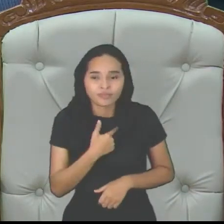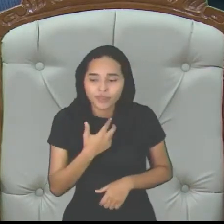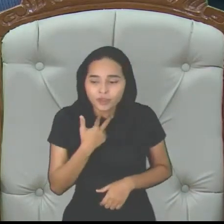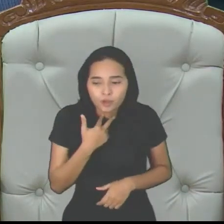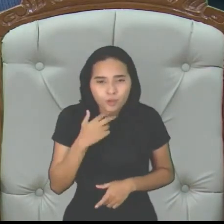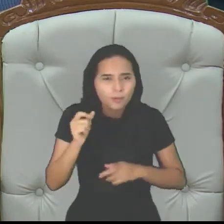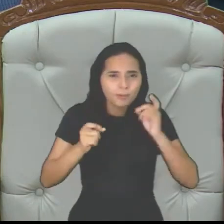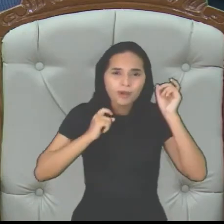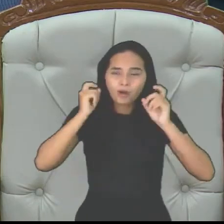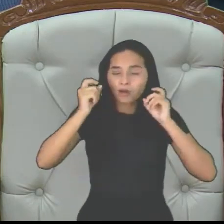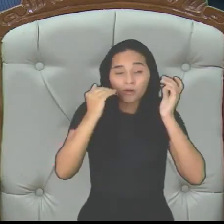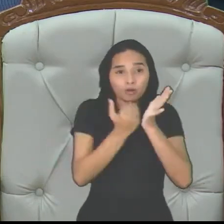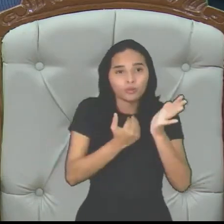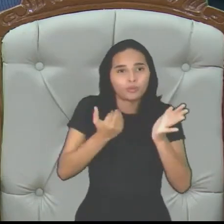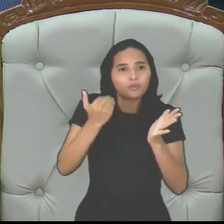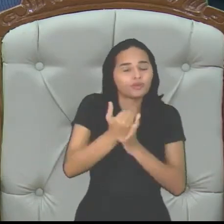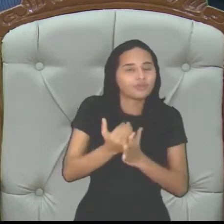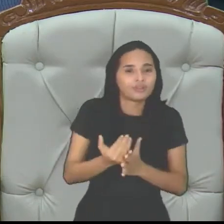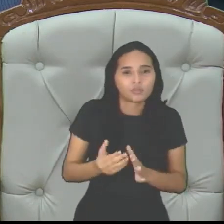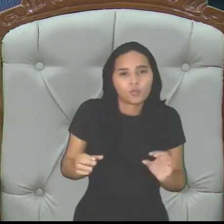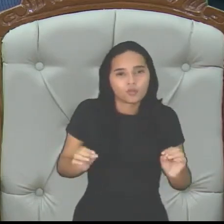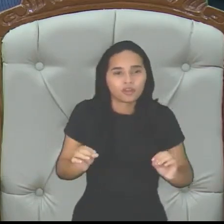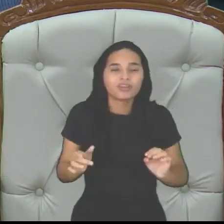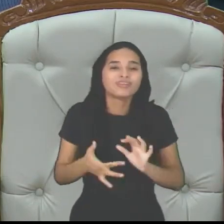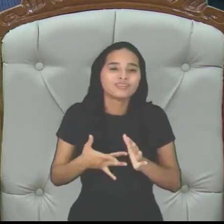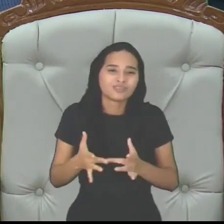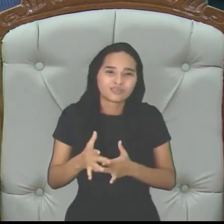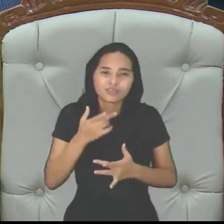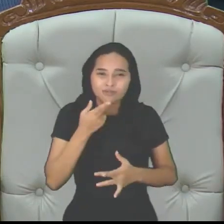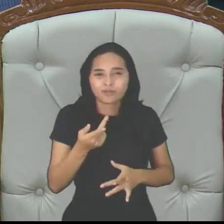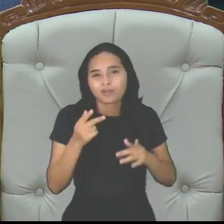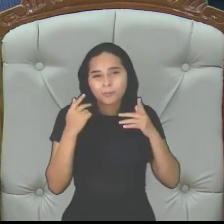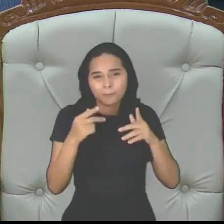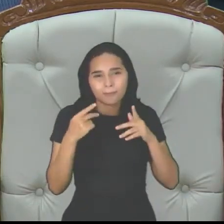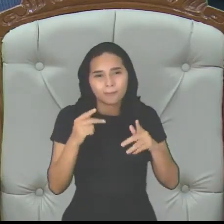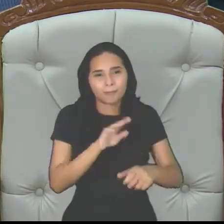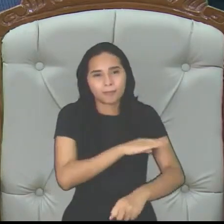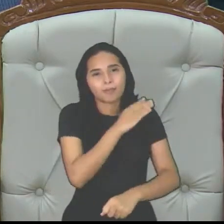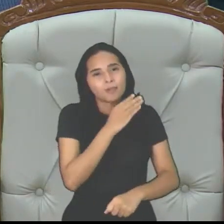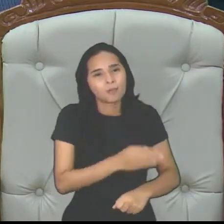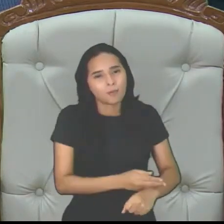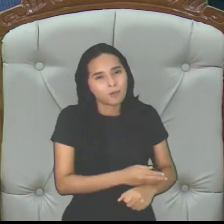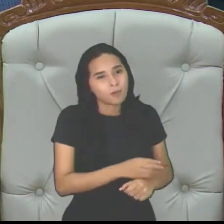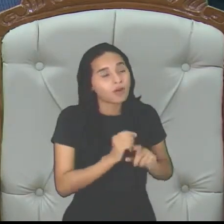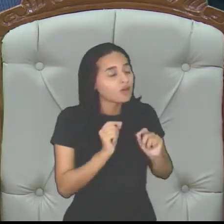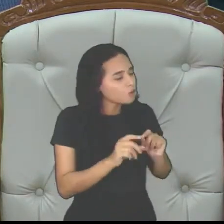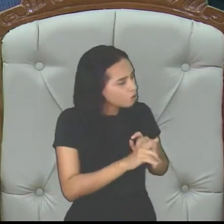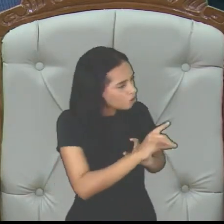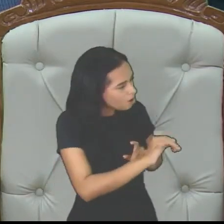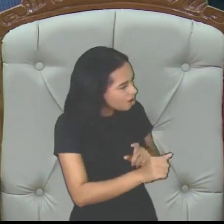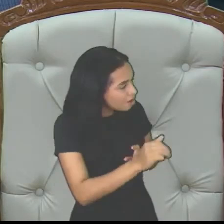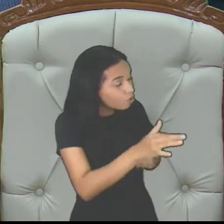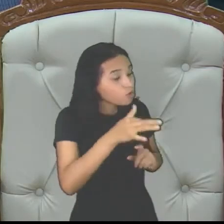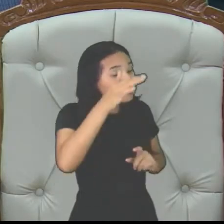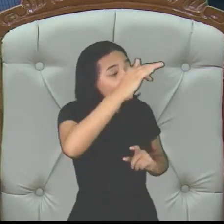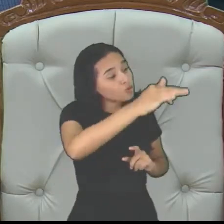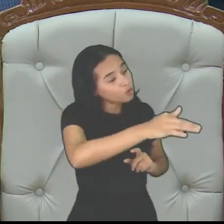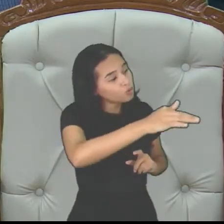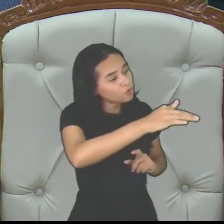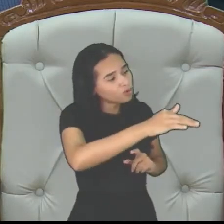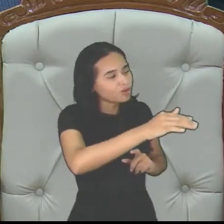preocupar demasiadamente. E é Jesus que fala no Sermão do Monte: o dia de amanhã se encarregará de si